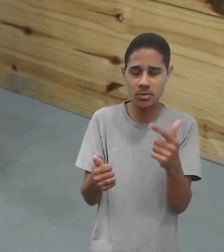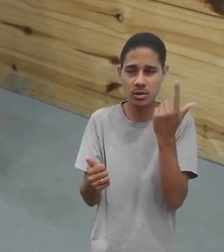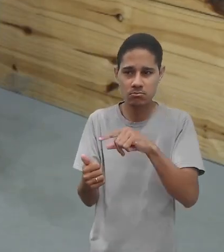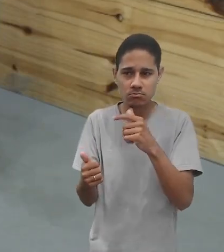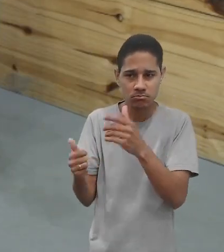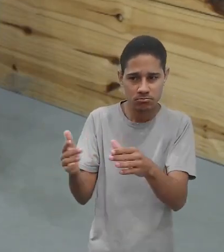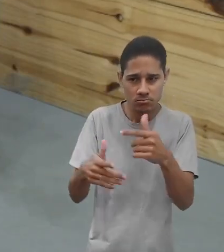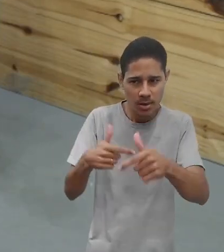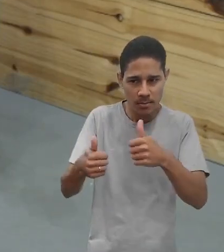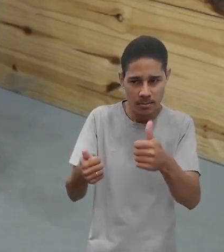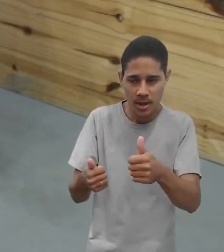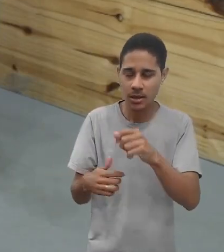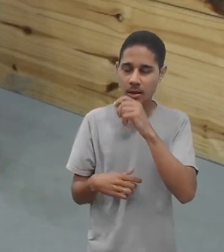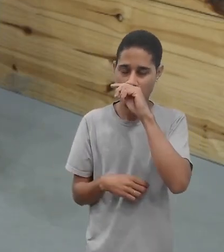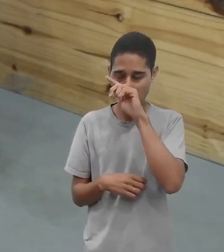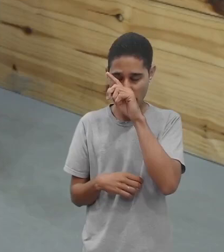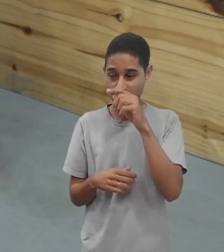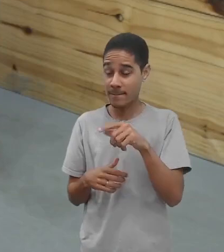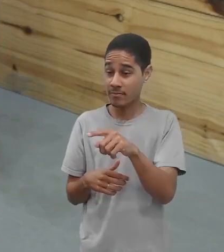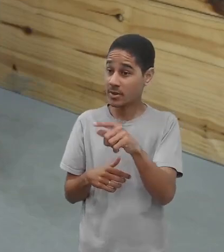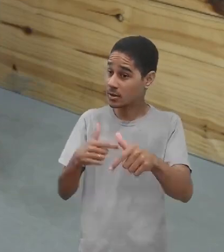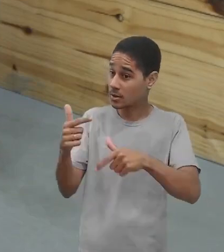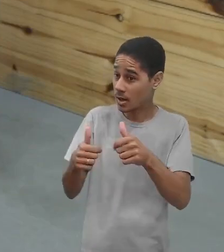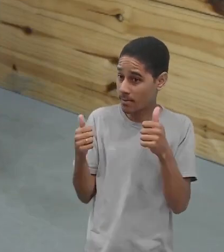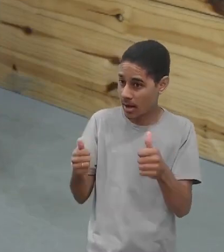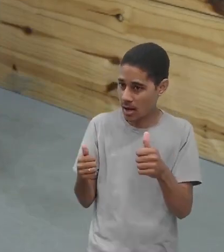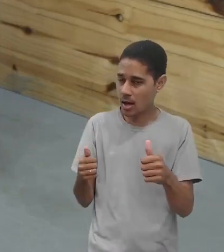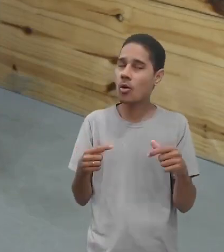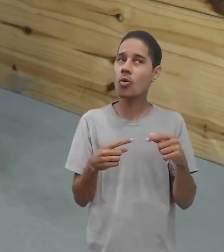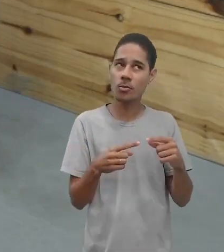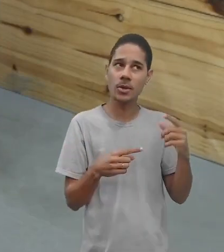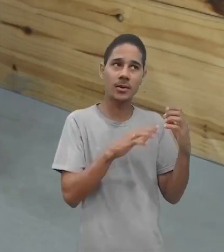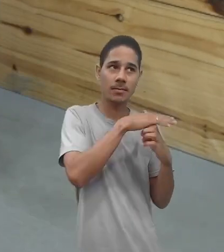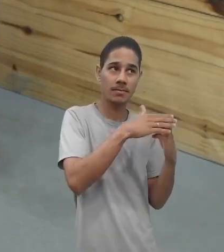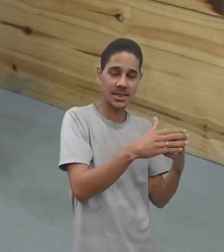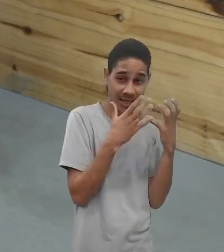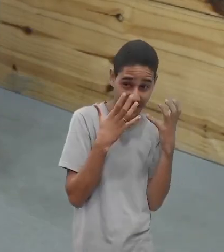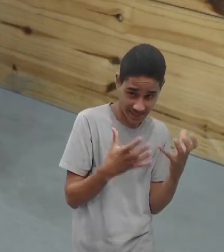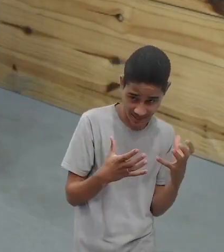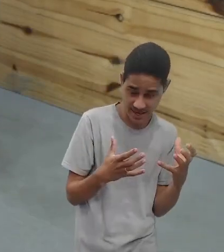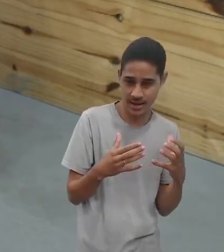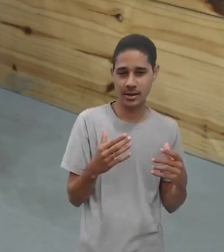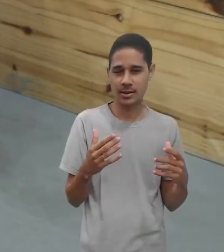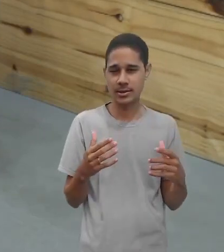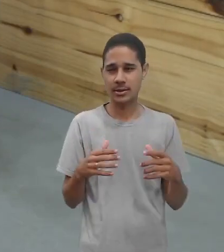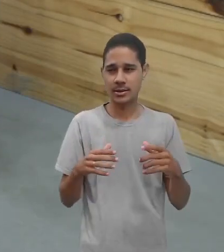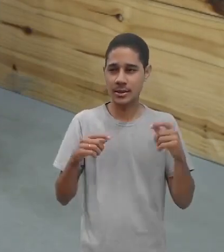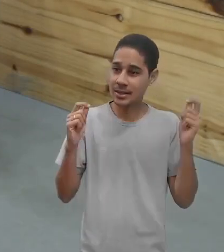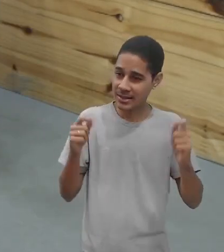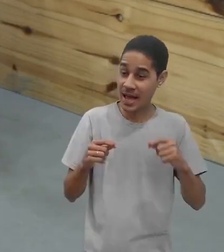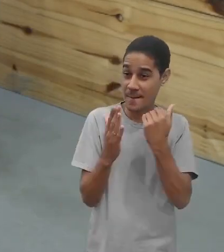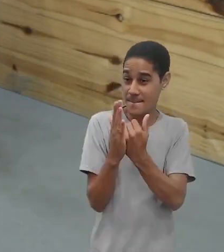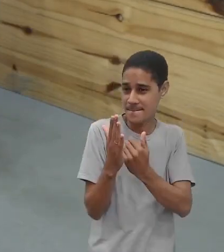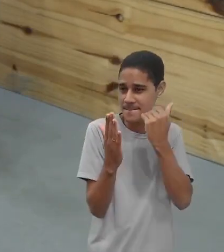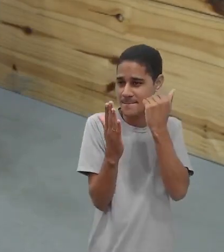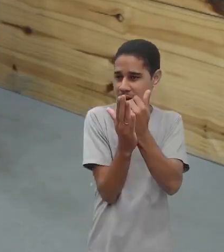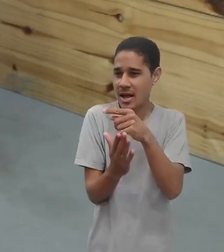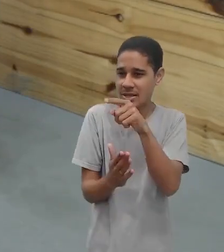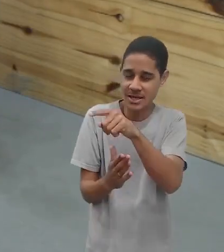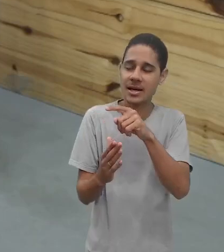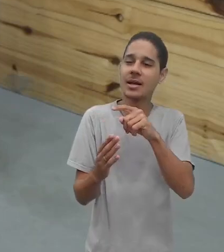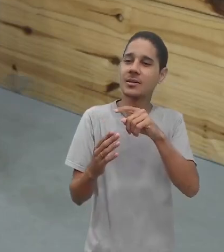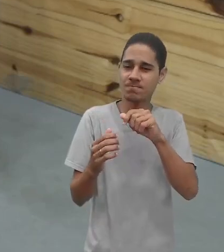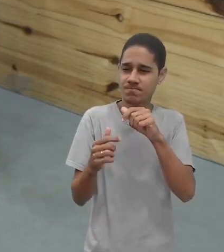resultados, se esses resultados são aqueles que nós queremos e se nós podemos aumentar ainda mais envolvendo essa pessoa nesses